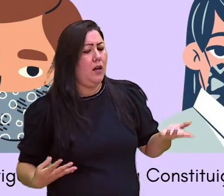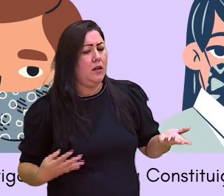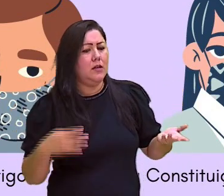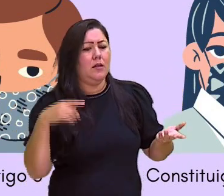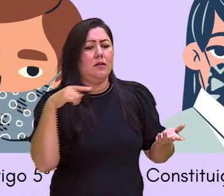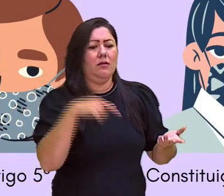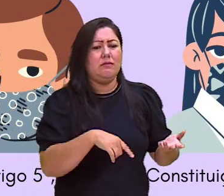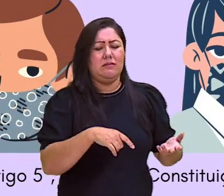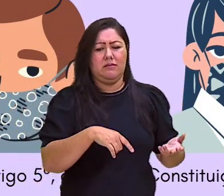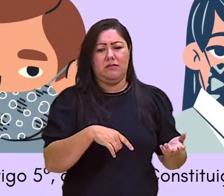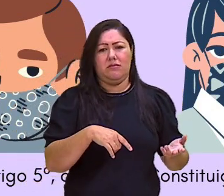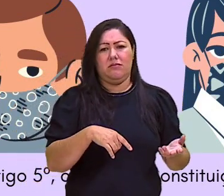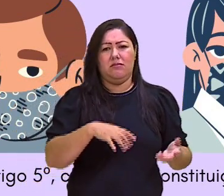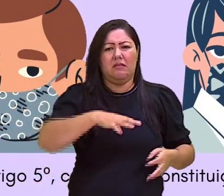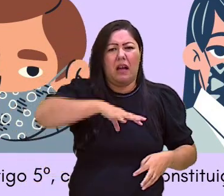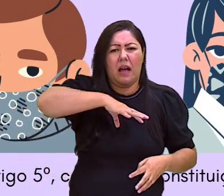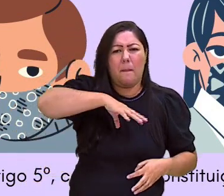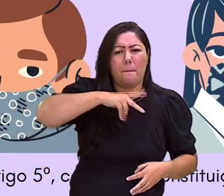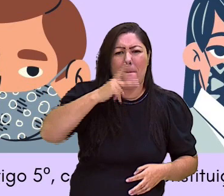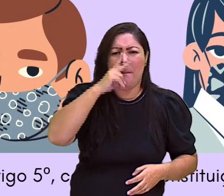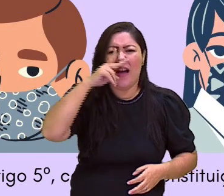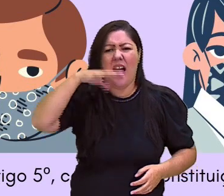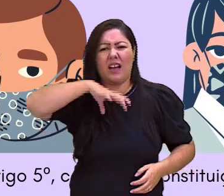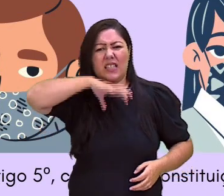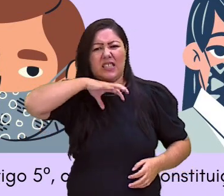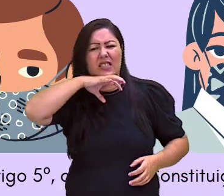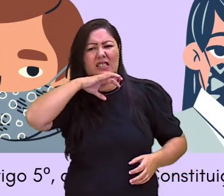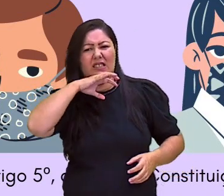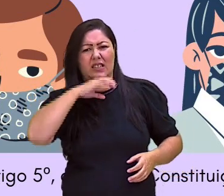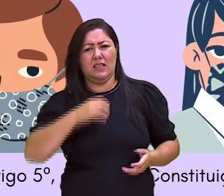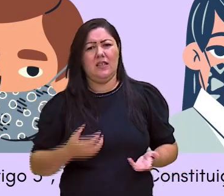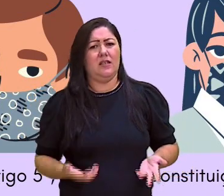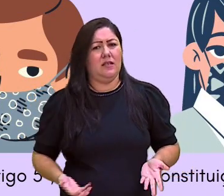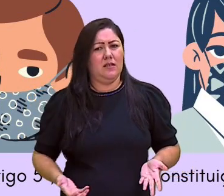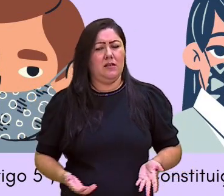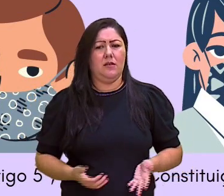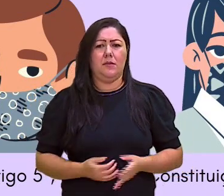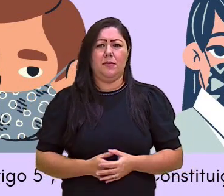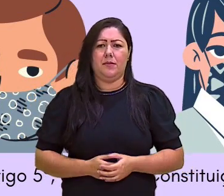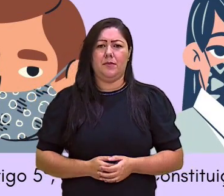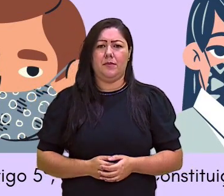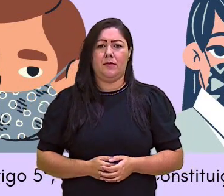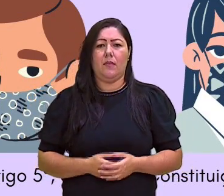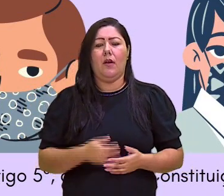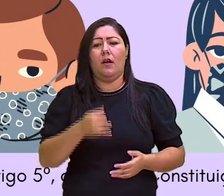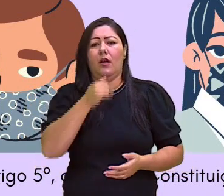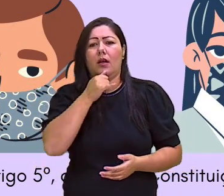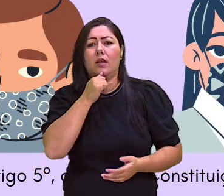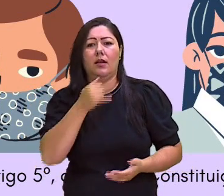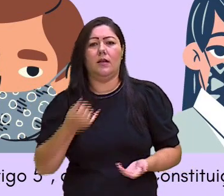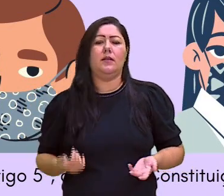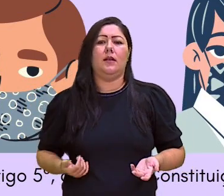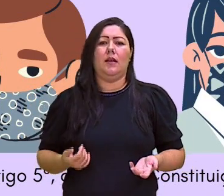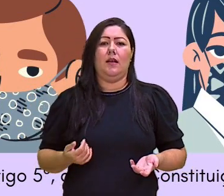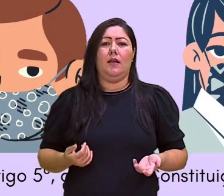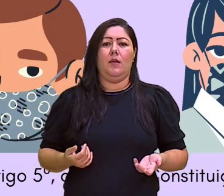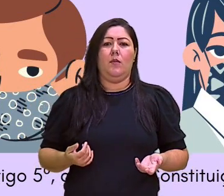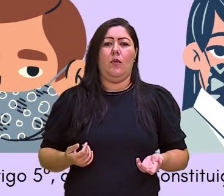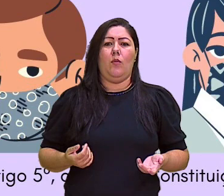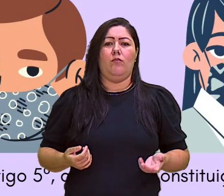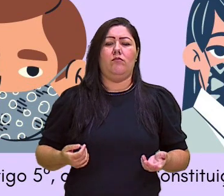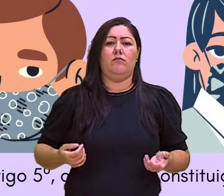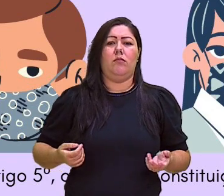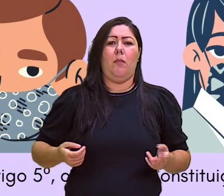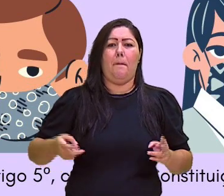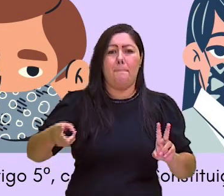desumano ou degradante. Como eu disse lá no início, para você ser preso, para você